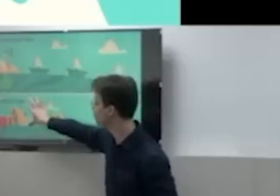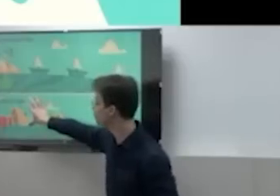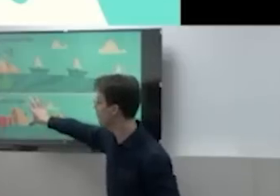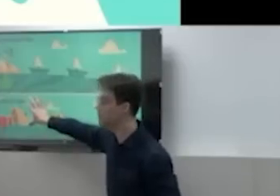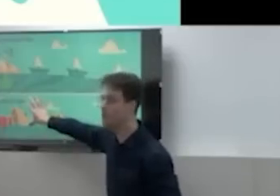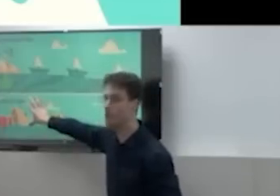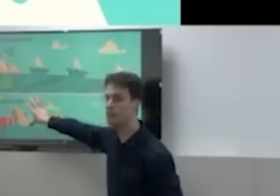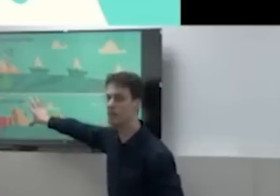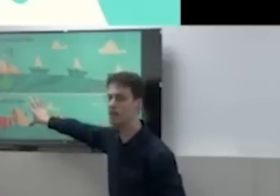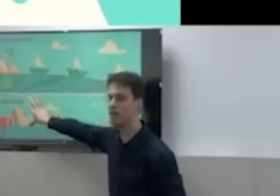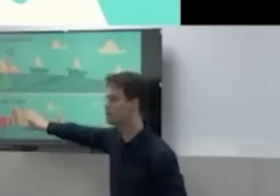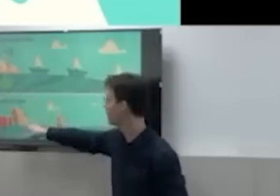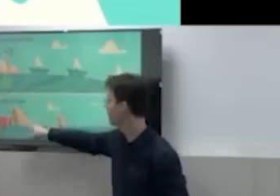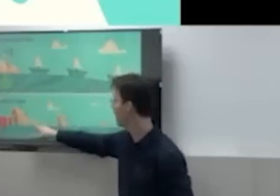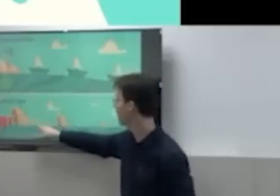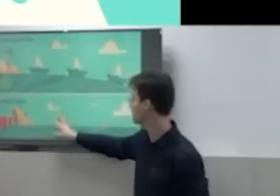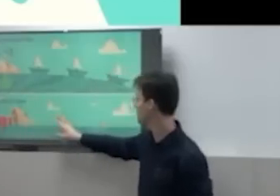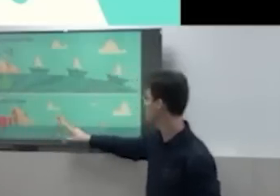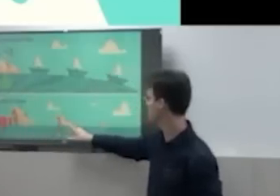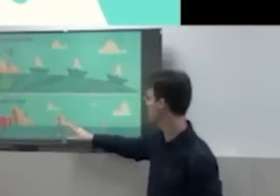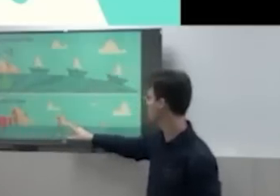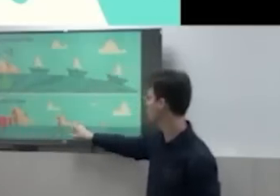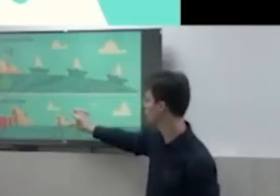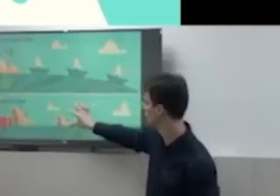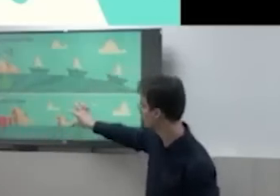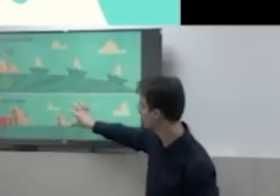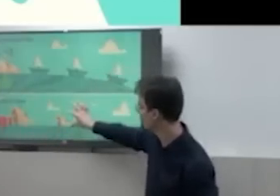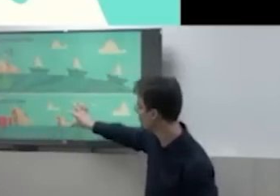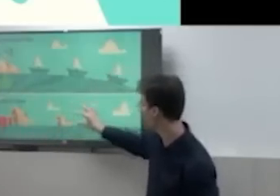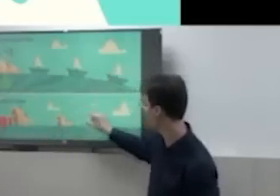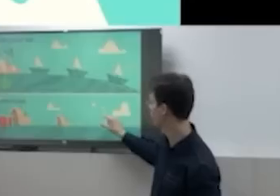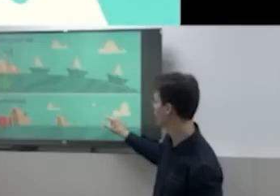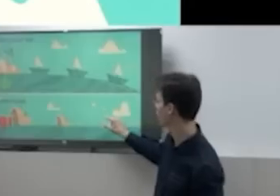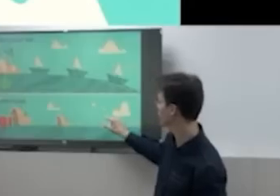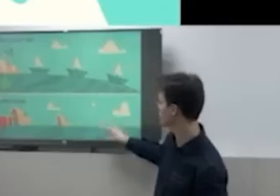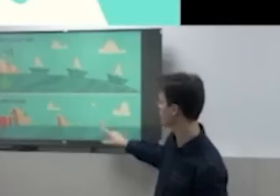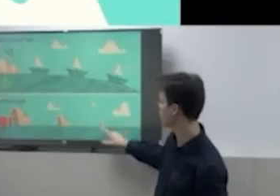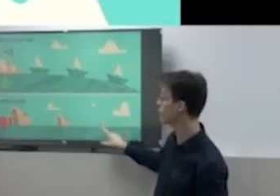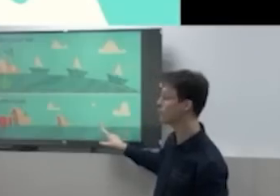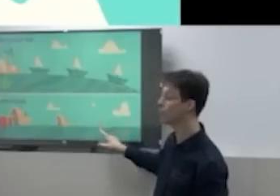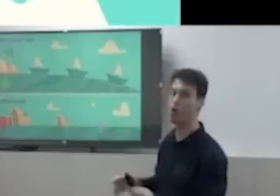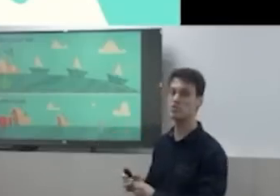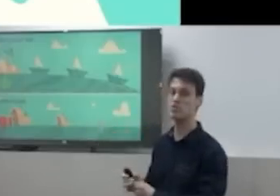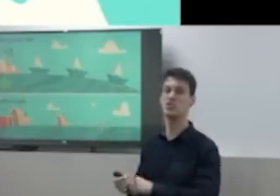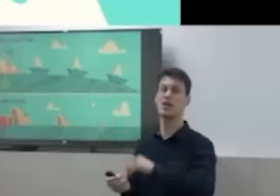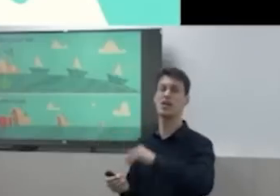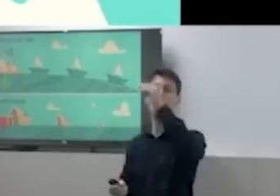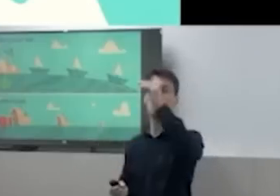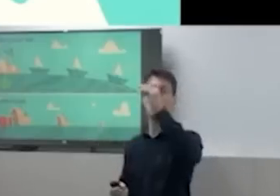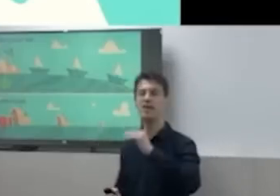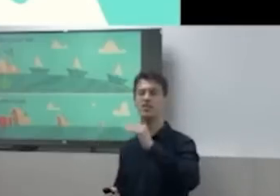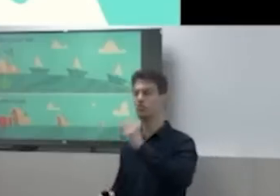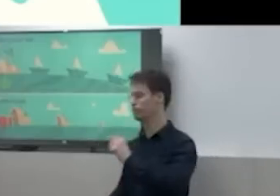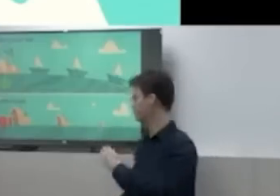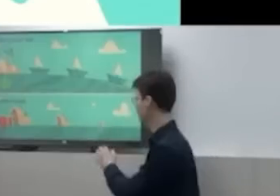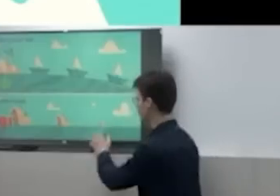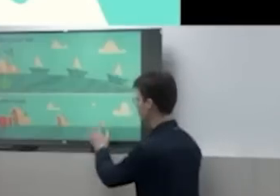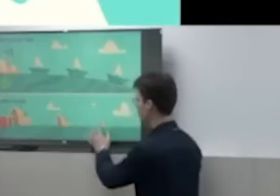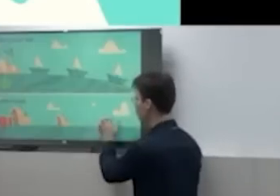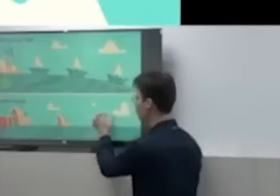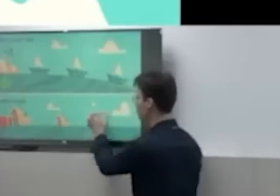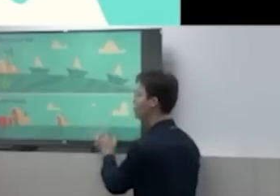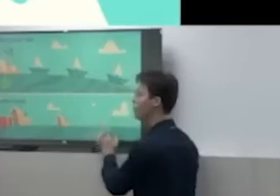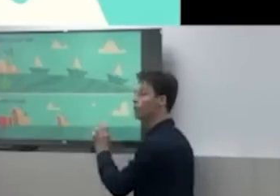gente. Eu vejo ela por inteira. Ela está se afastando. Está igual. Ela está se afastando igual. Ou seja, eu